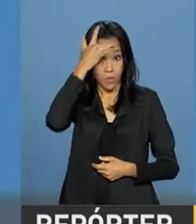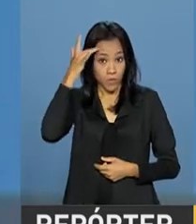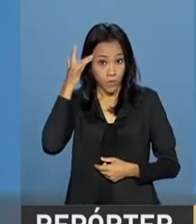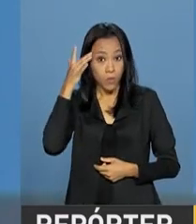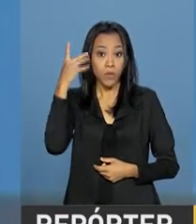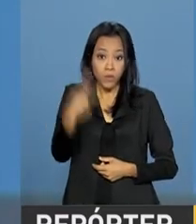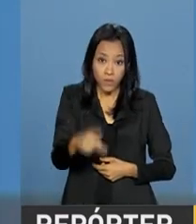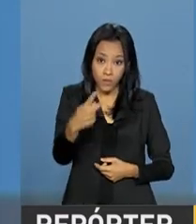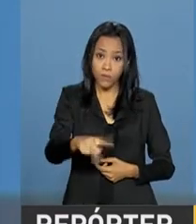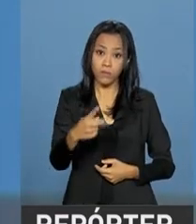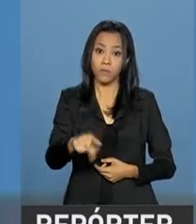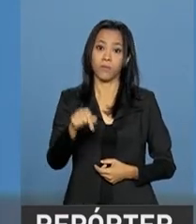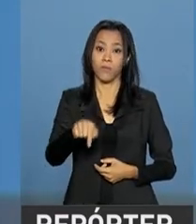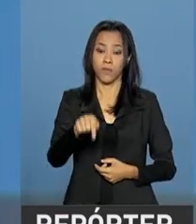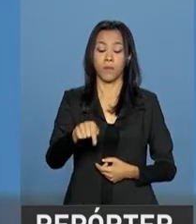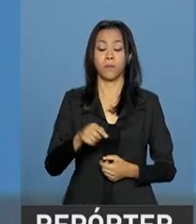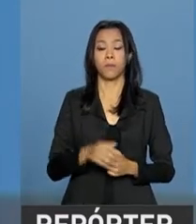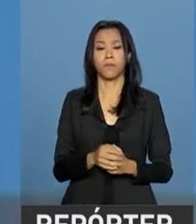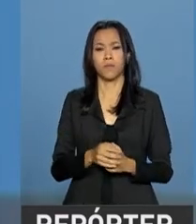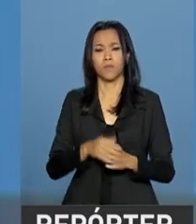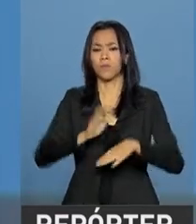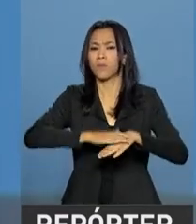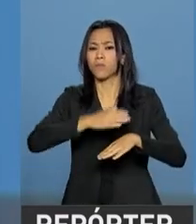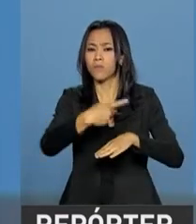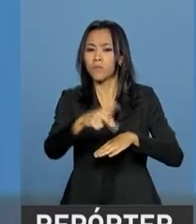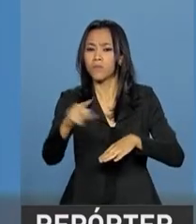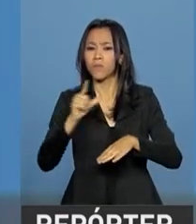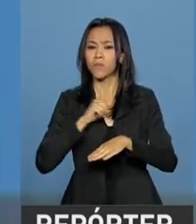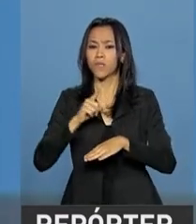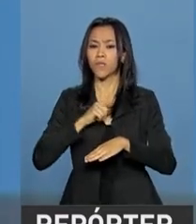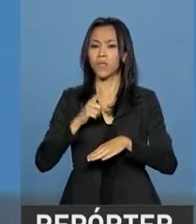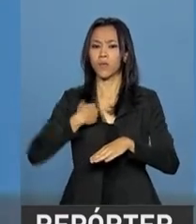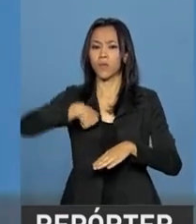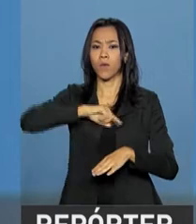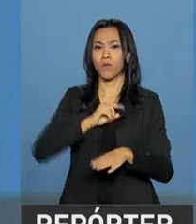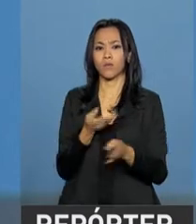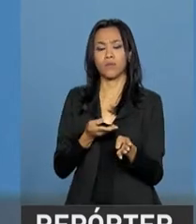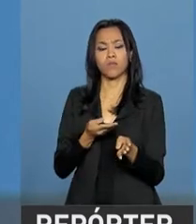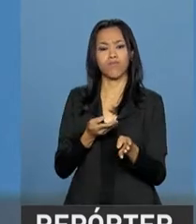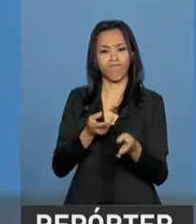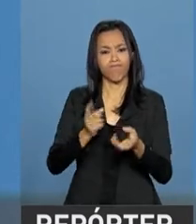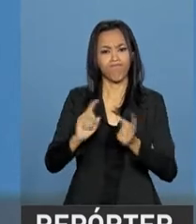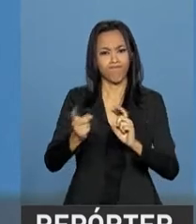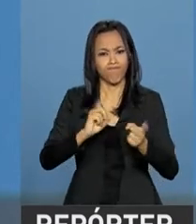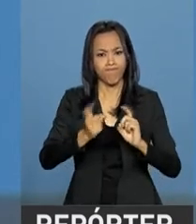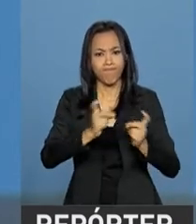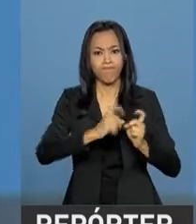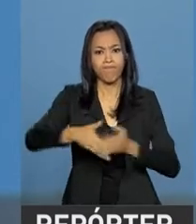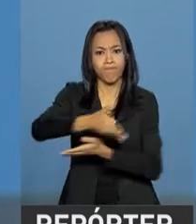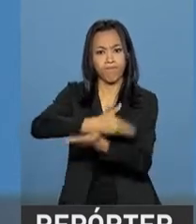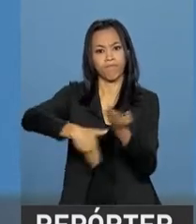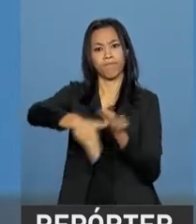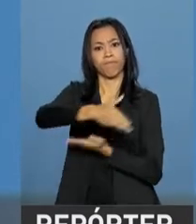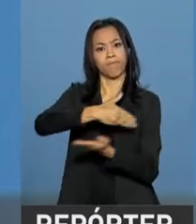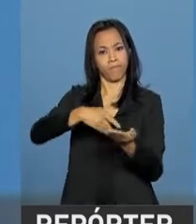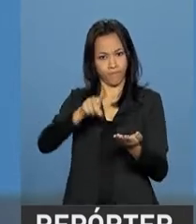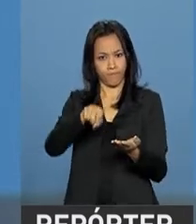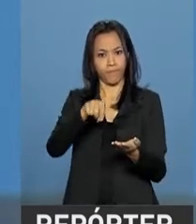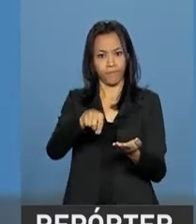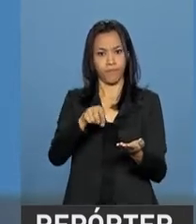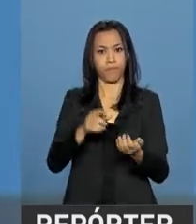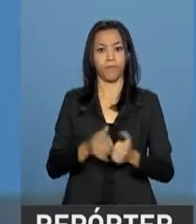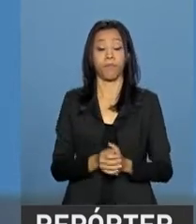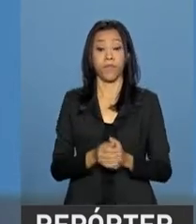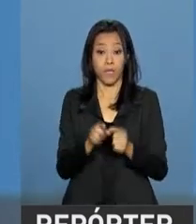os que têm a maior responsabilidade pelos seus cargos, tenham o nosso assessoramento para a prática dos atos que depois vão ser